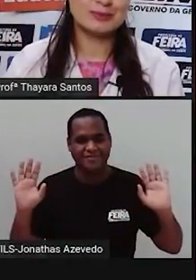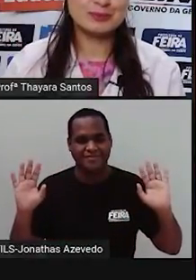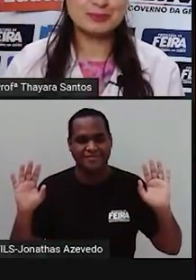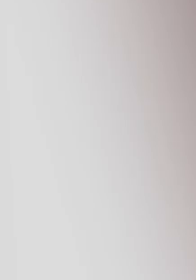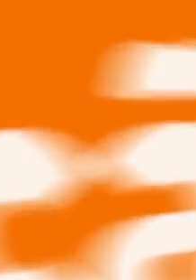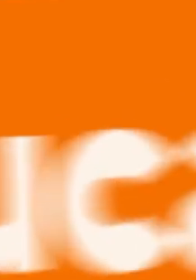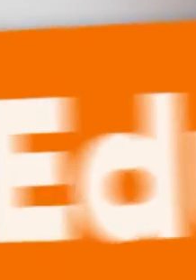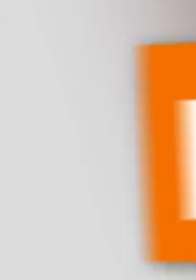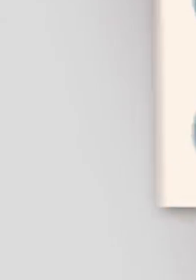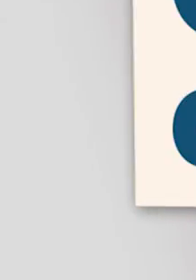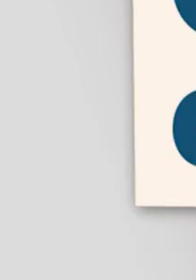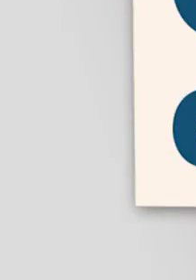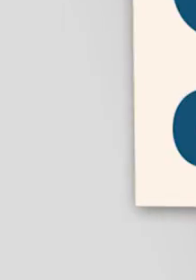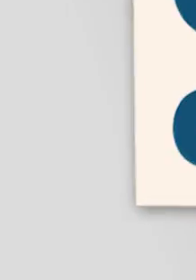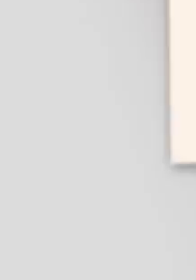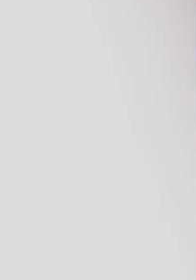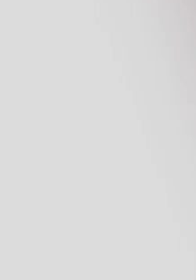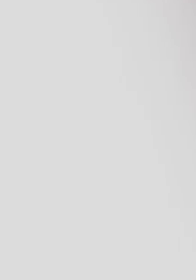tchau.